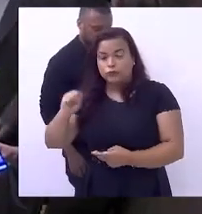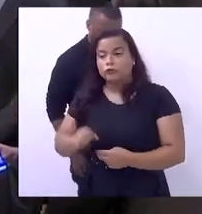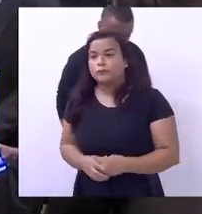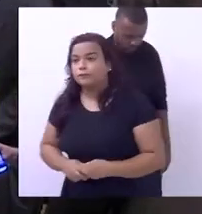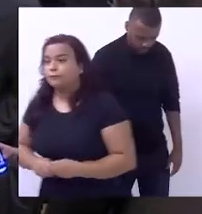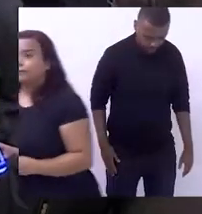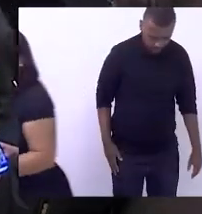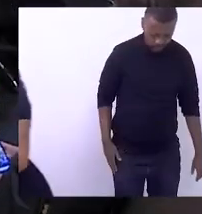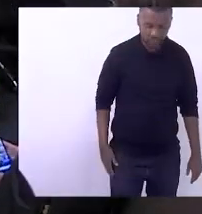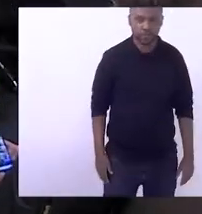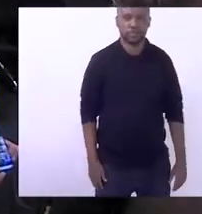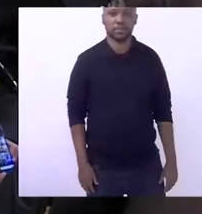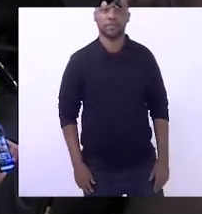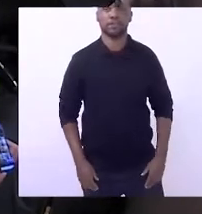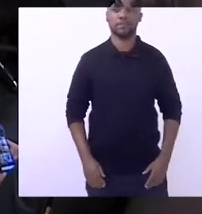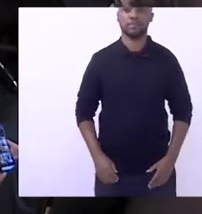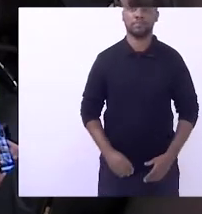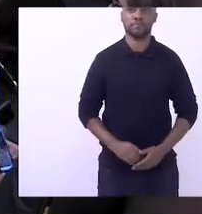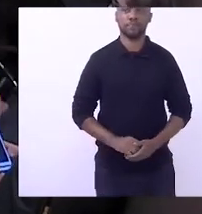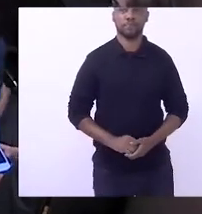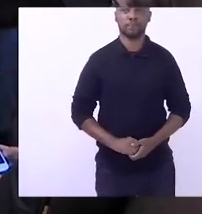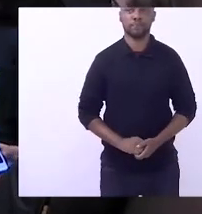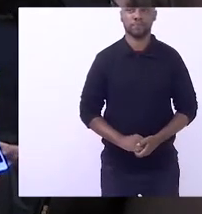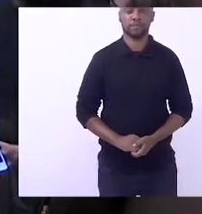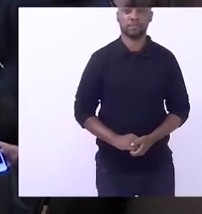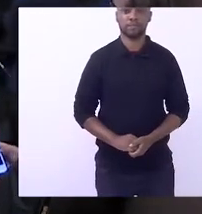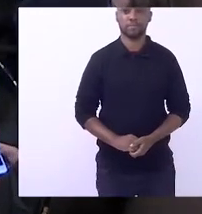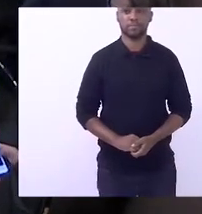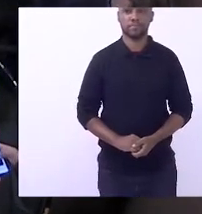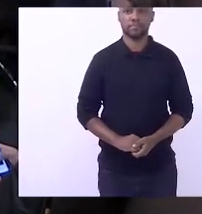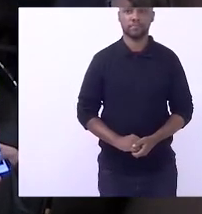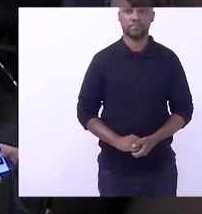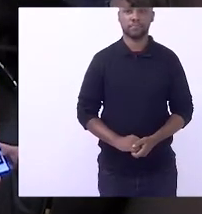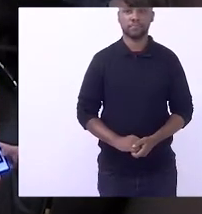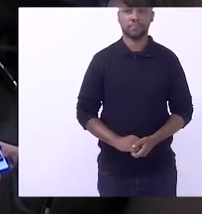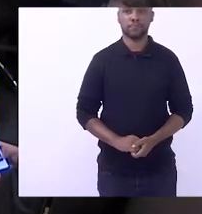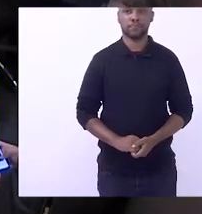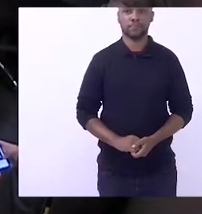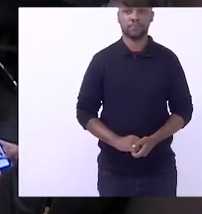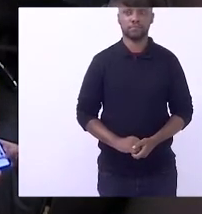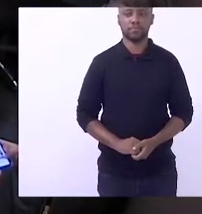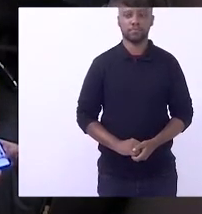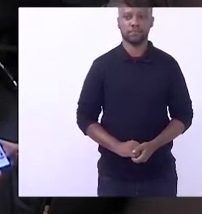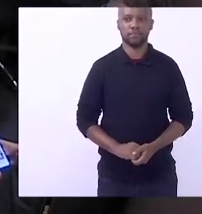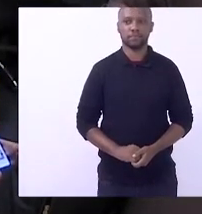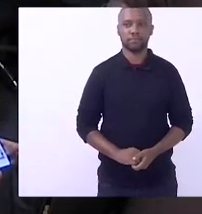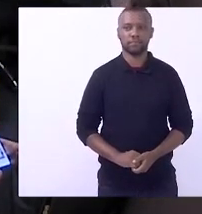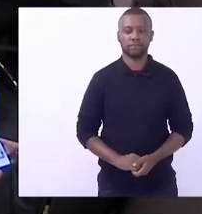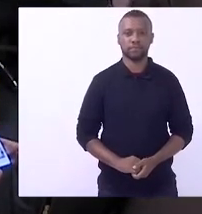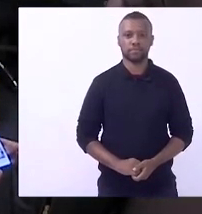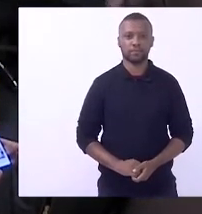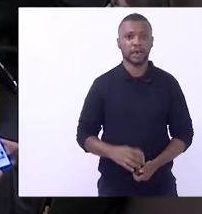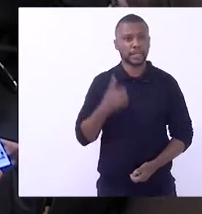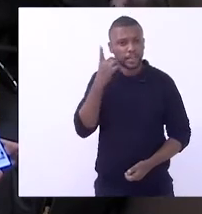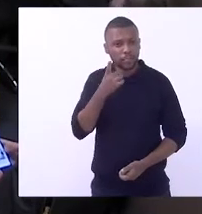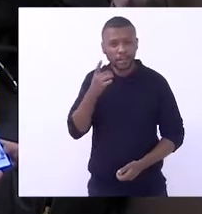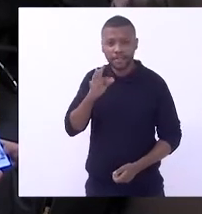deputado Felipe Poubel, deputado Felipe Poubel, deputada Franciane Mota,